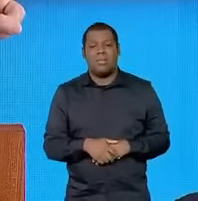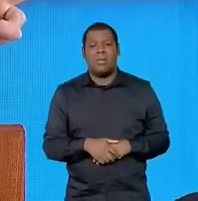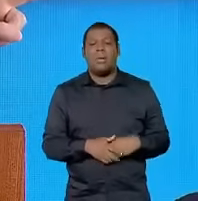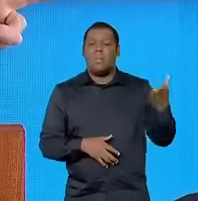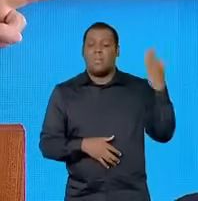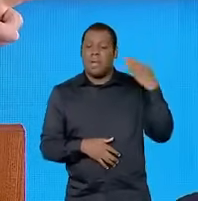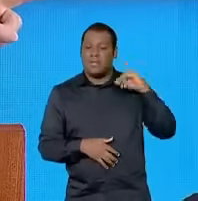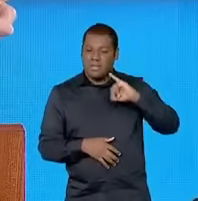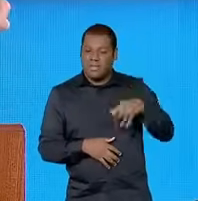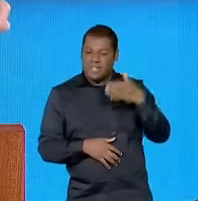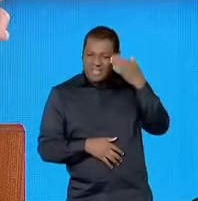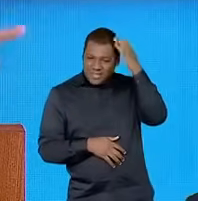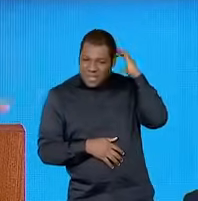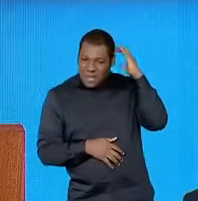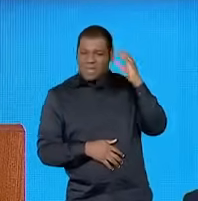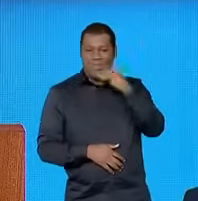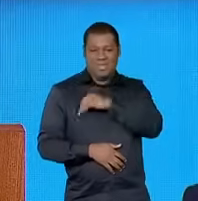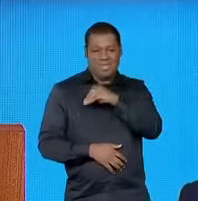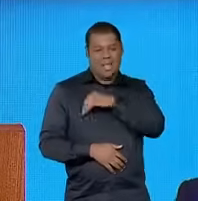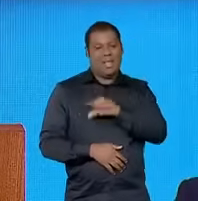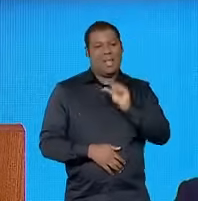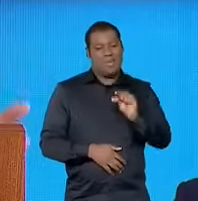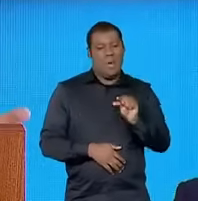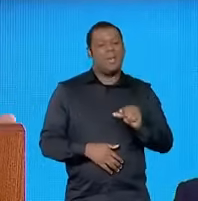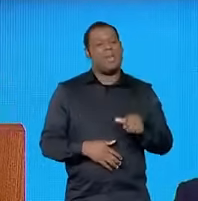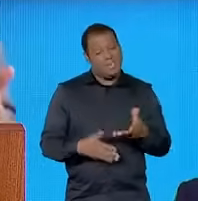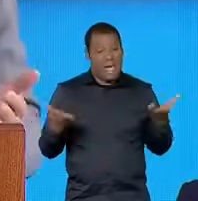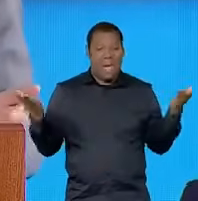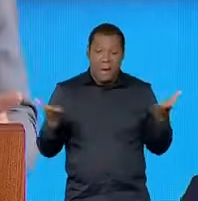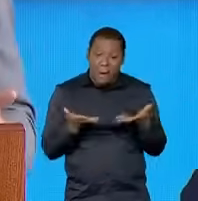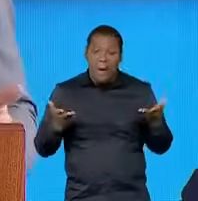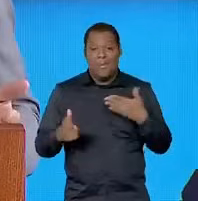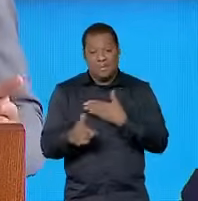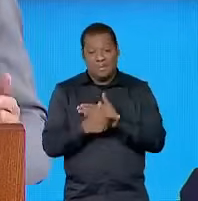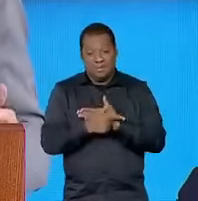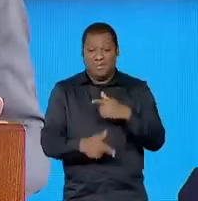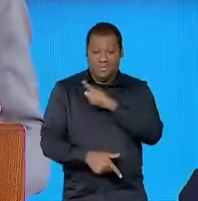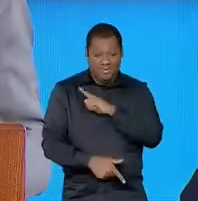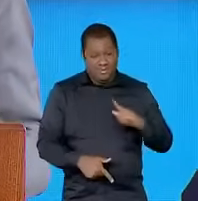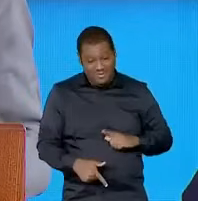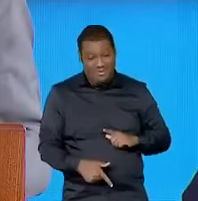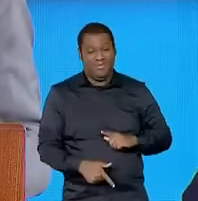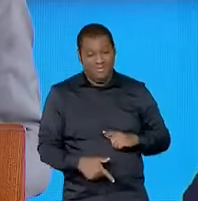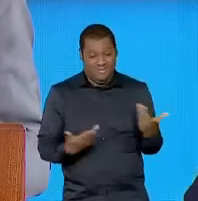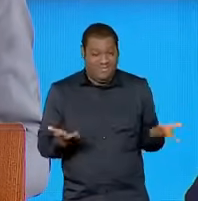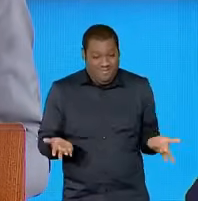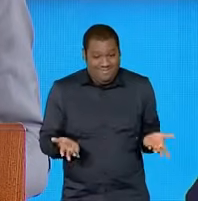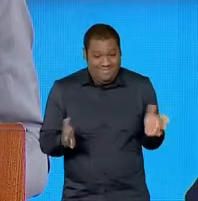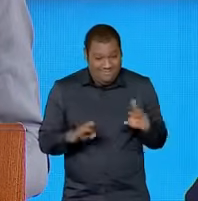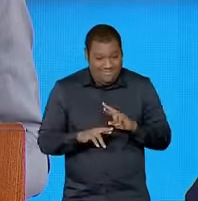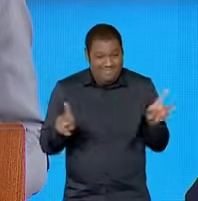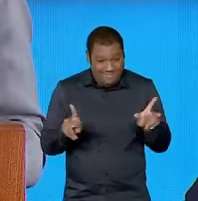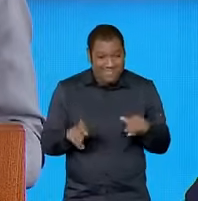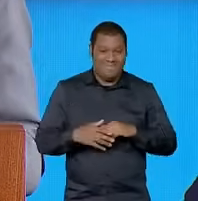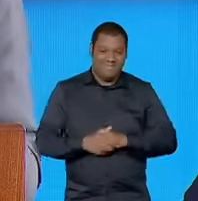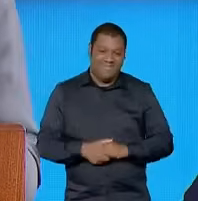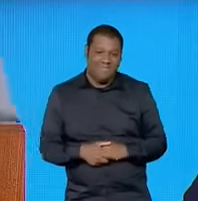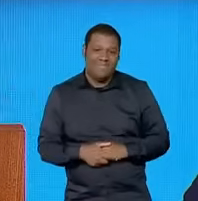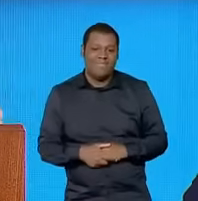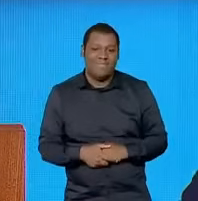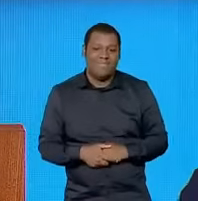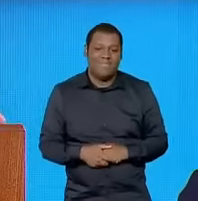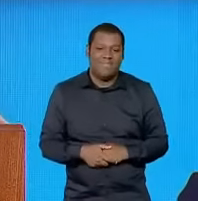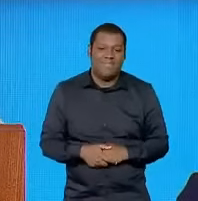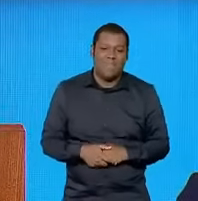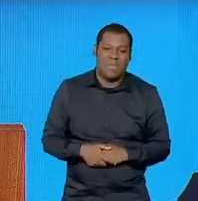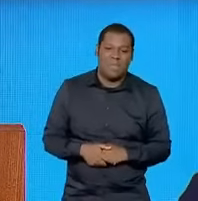Você também, Rui? Você também. Então não tem casa para um cara que ganha 7 mil reais. Não tem casa.